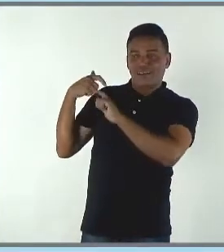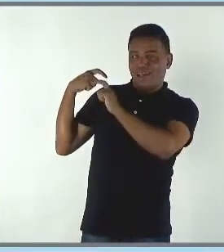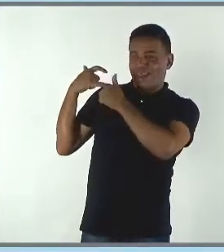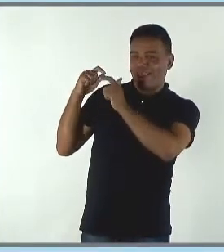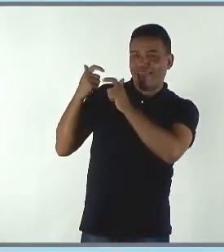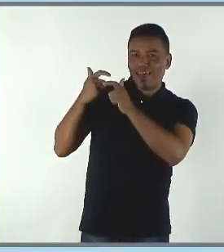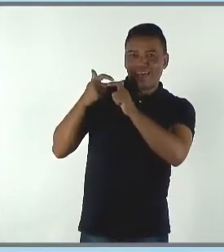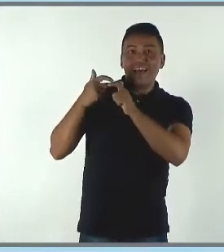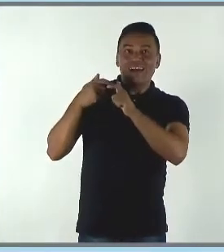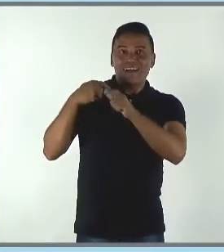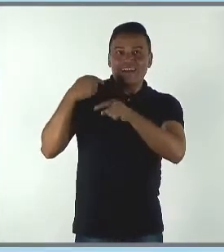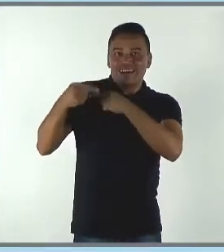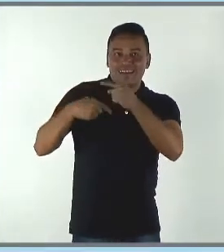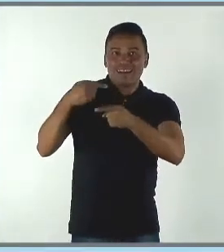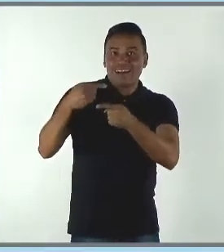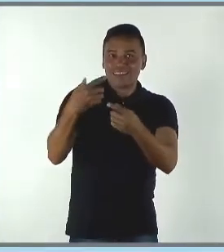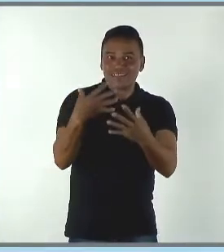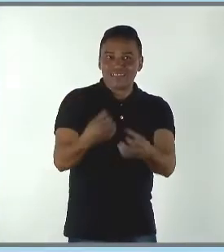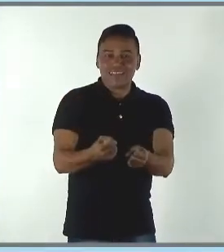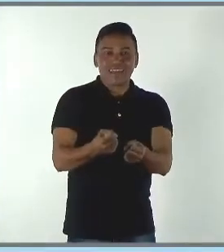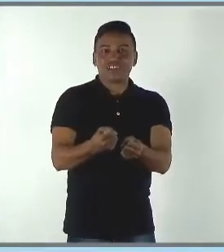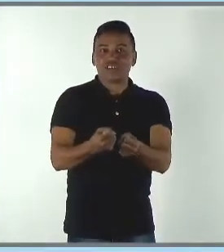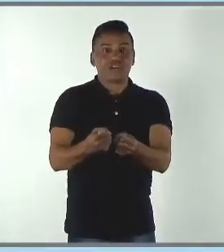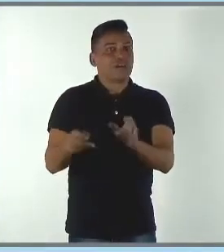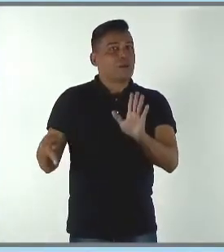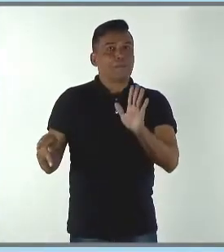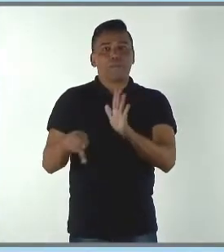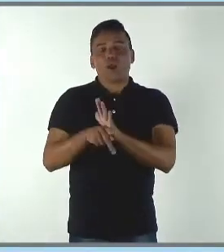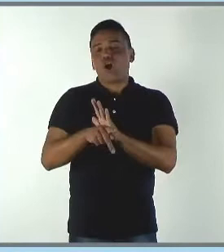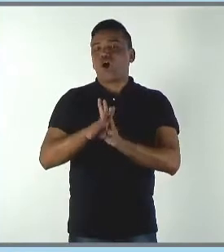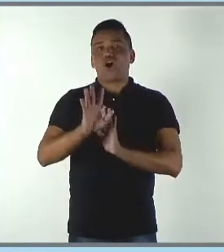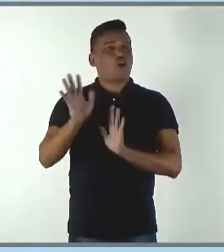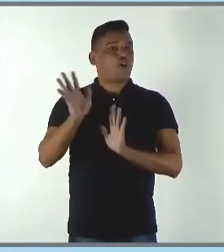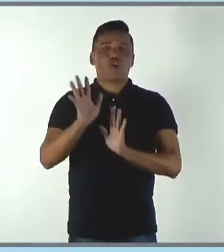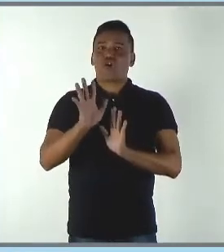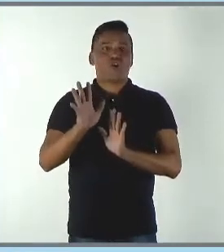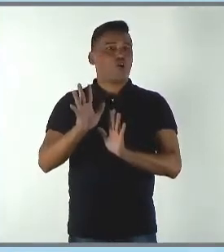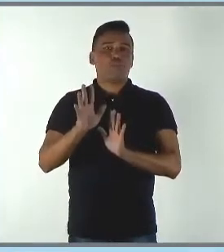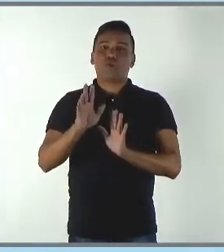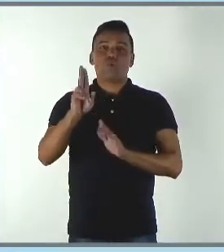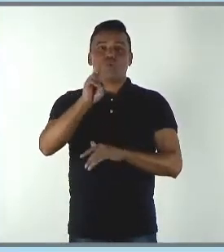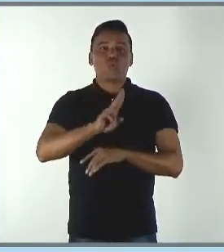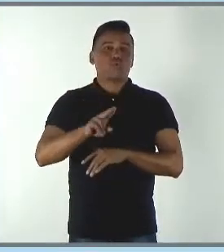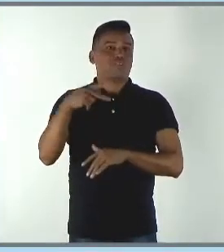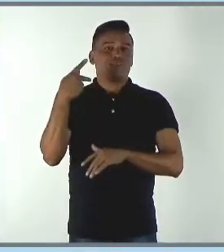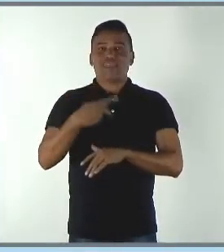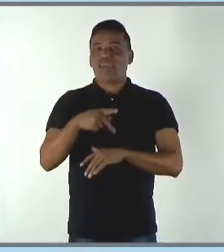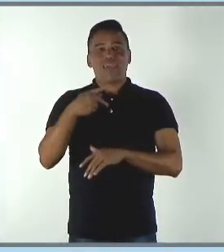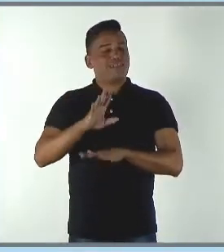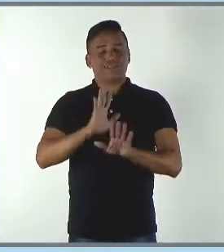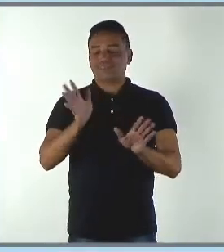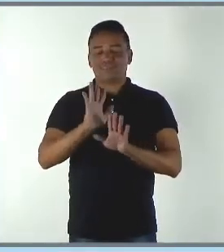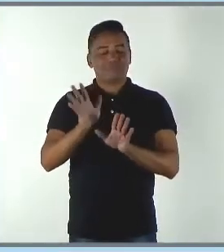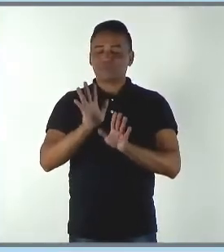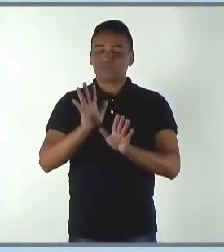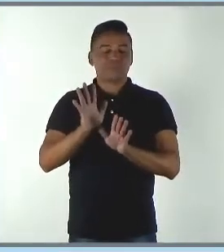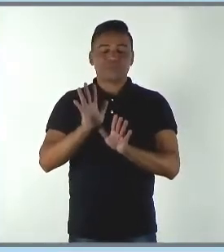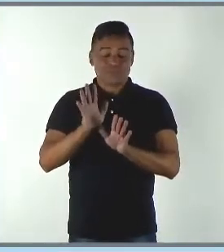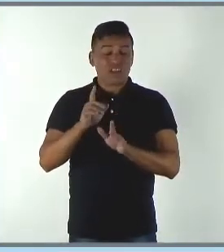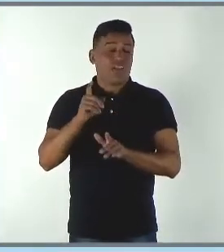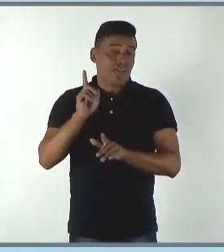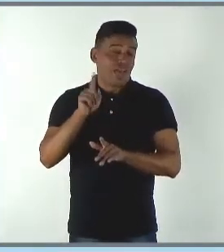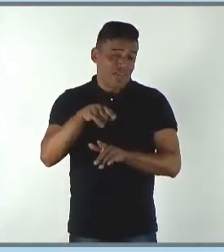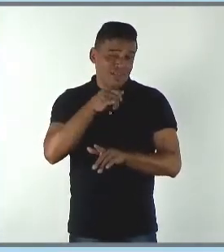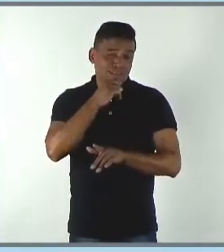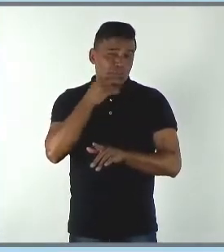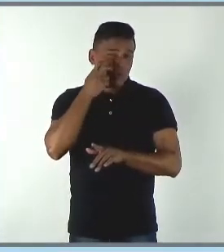daqui a pouquinho também, não é exclusivo. A editora tem uma percepção que me parece interessante. O